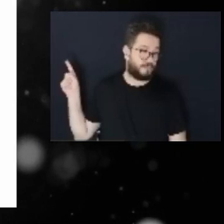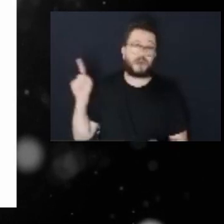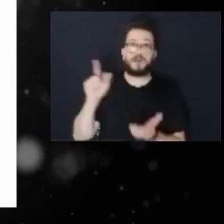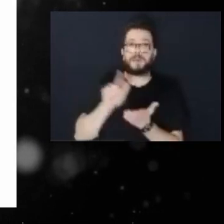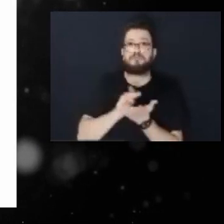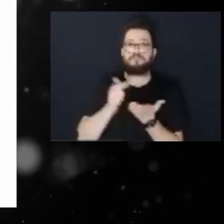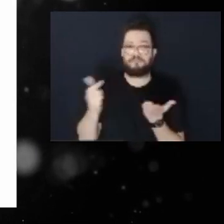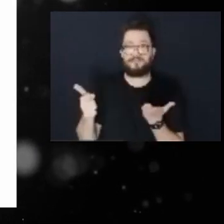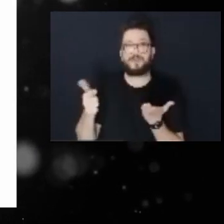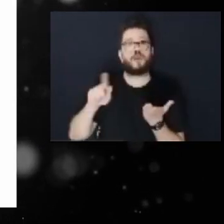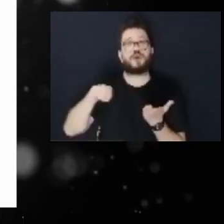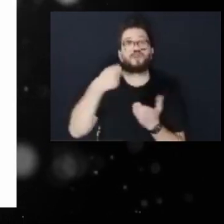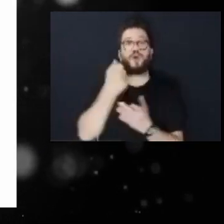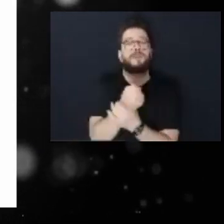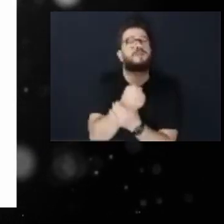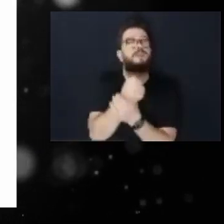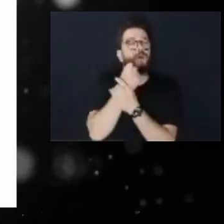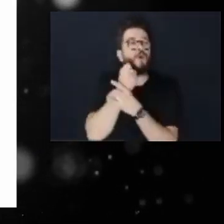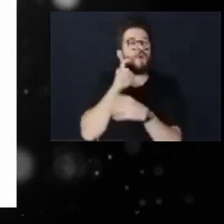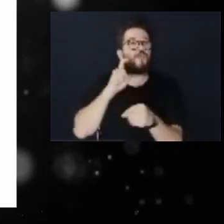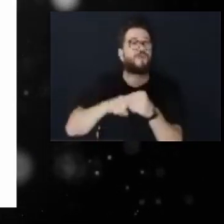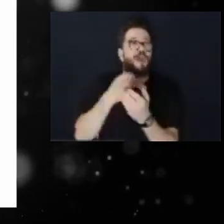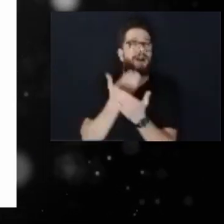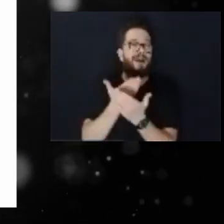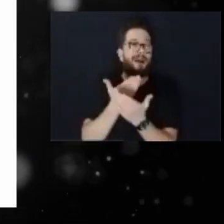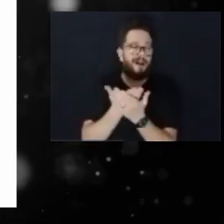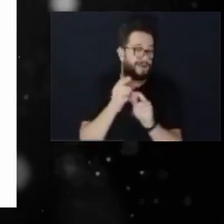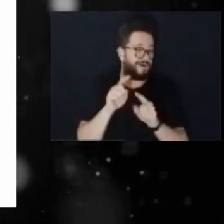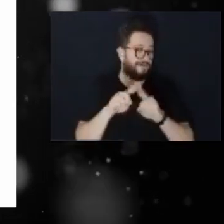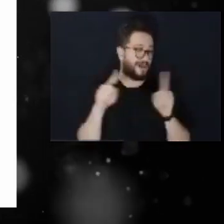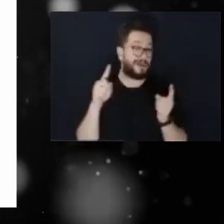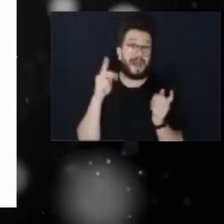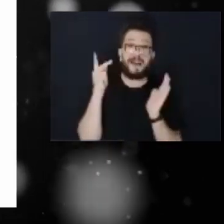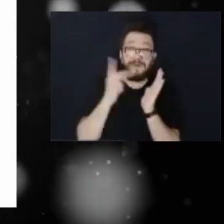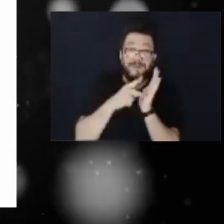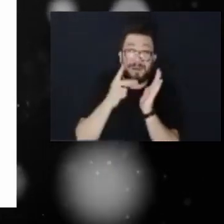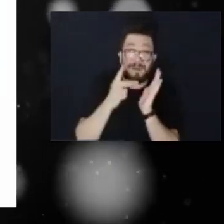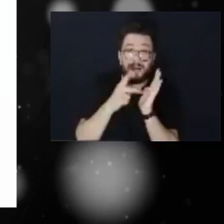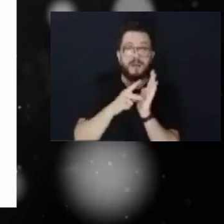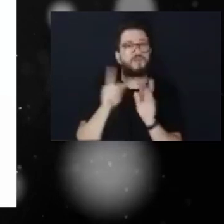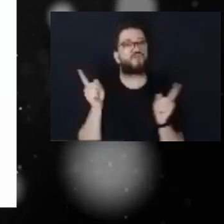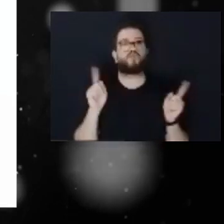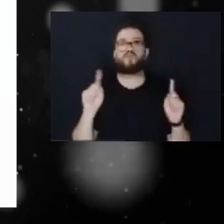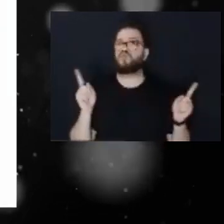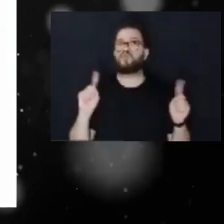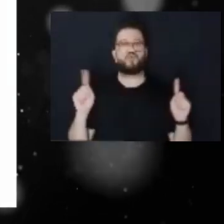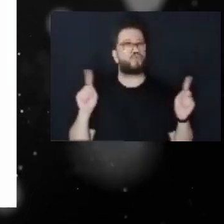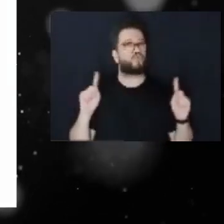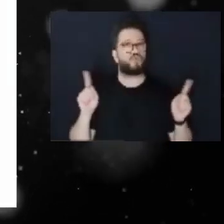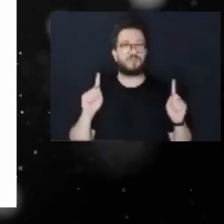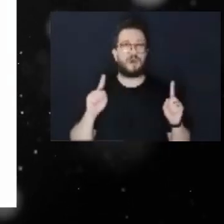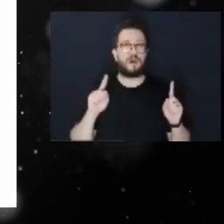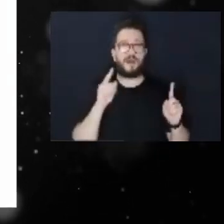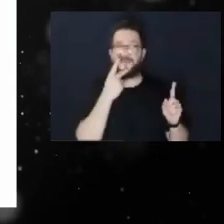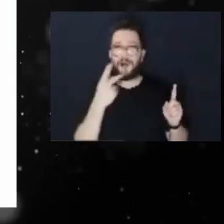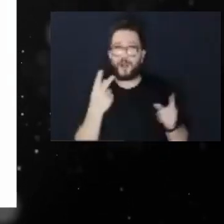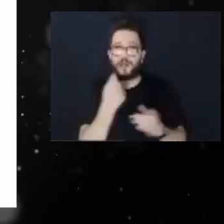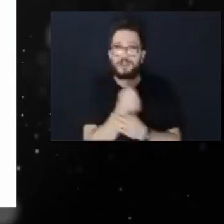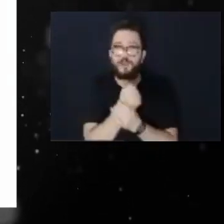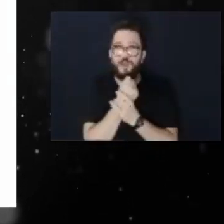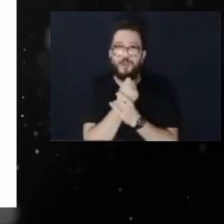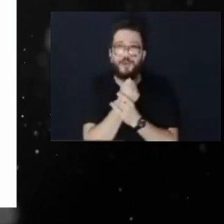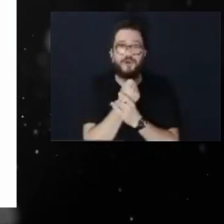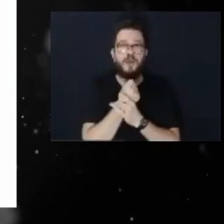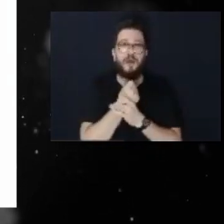seguro o retorno das aulas escolares, mostrando que os pesquisadores que falaram que era seguro excluíram deliberadamente